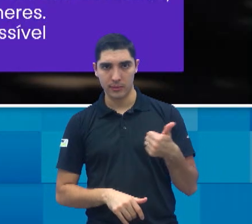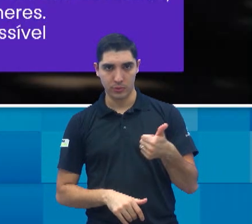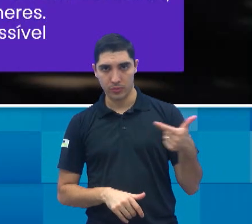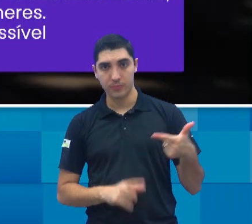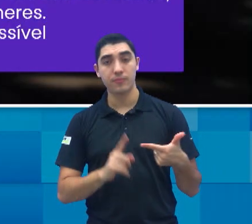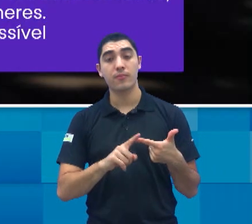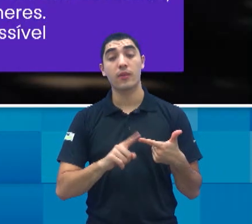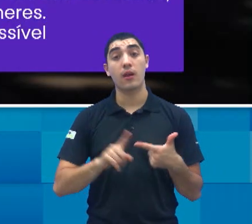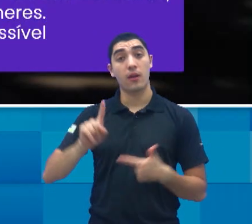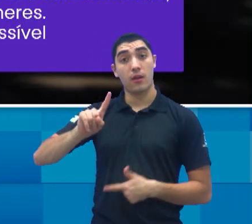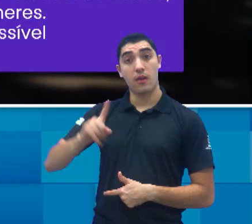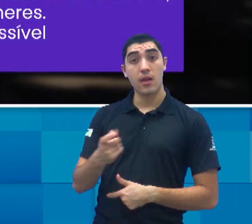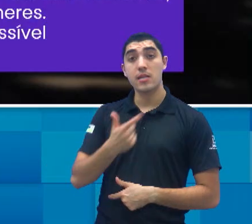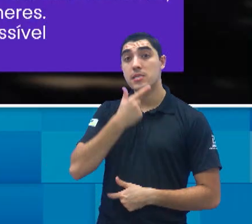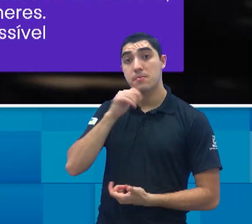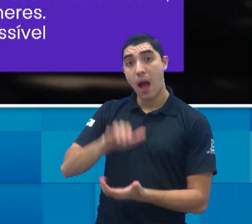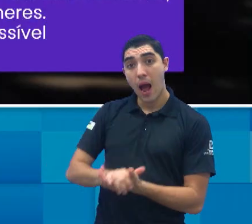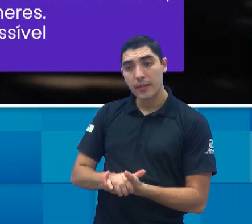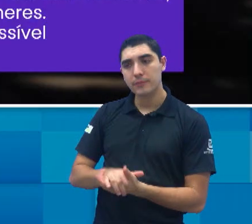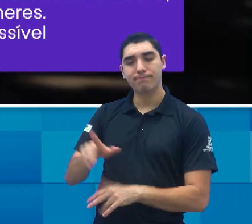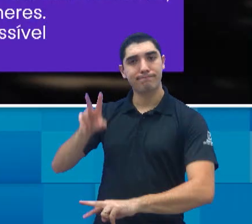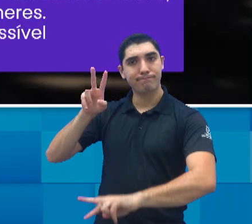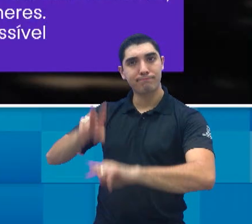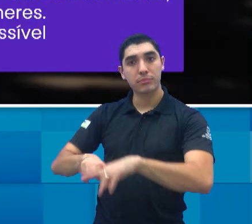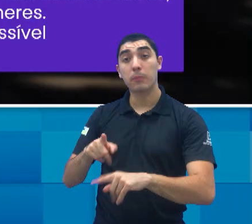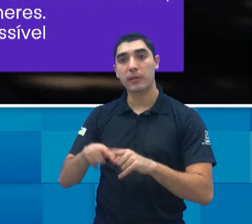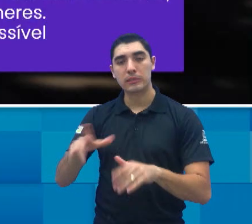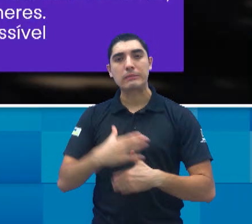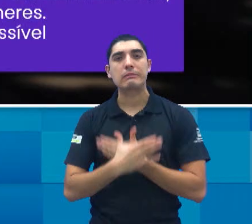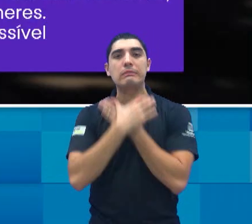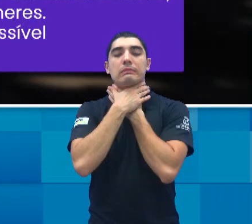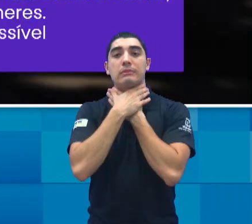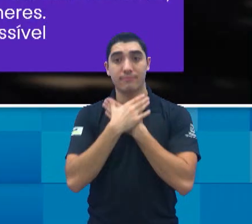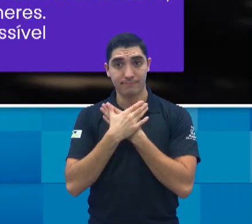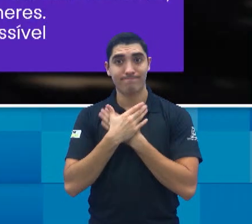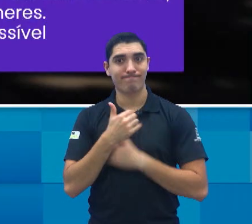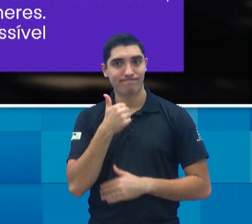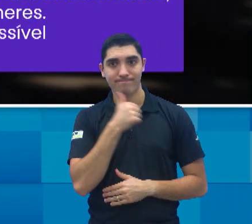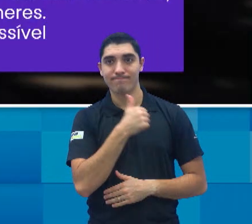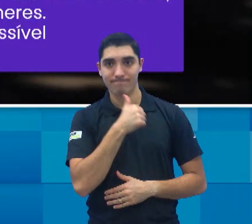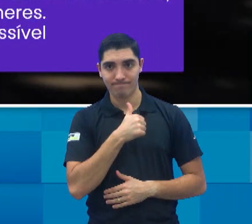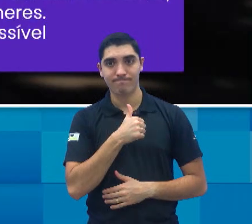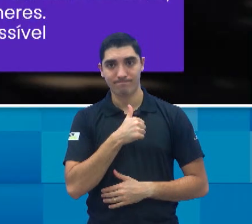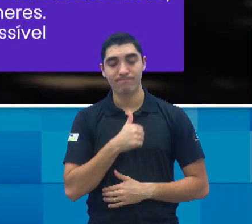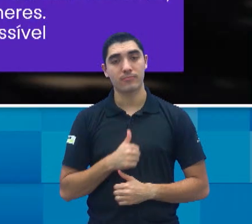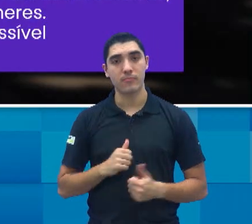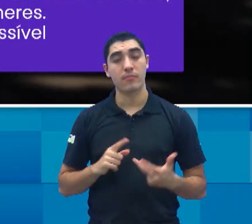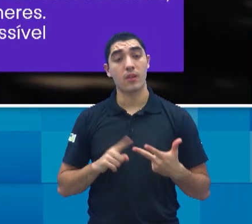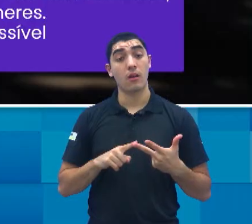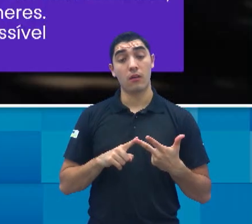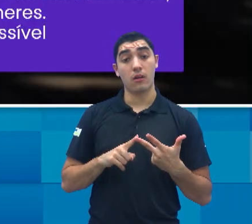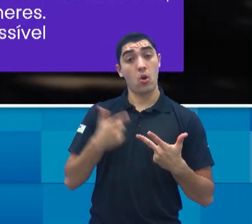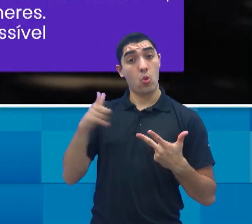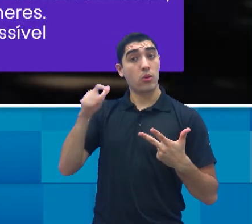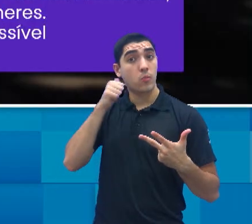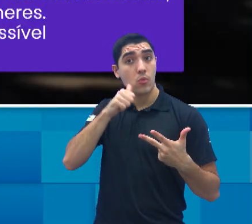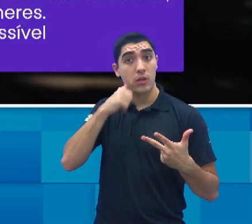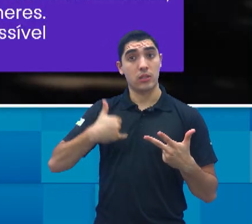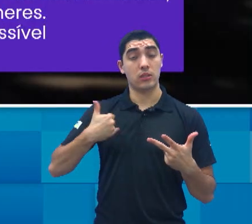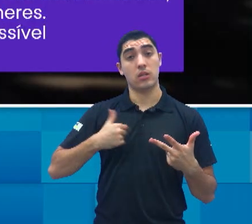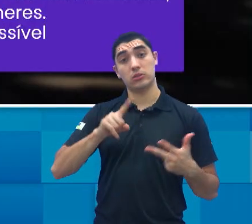preso, suspeito de enforcar. Eu acabei de ler uma agora, que uma mulher de 19 anos